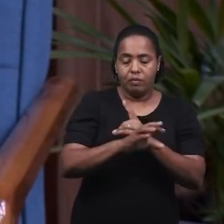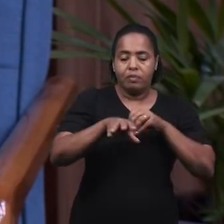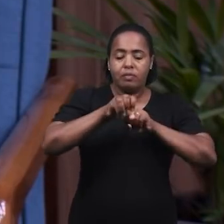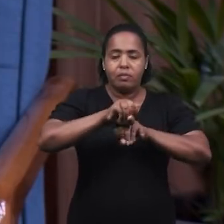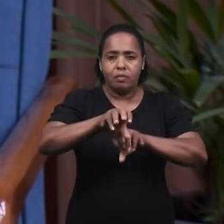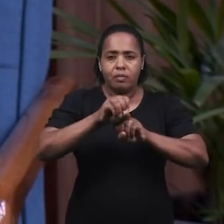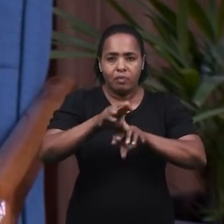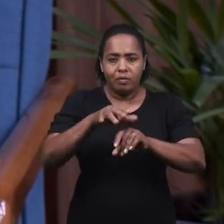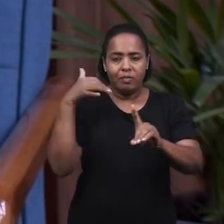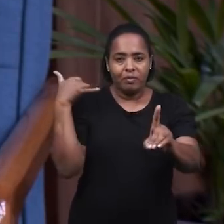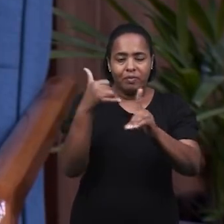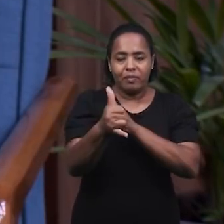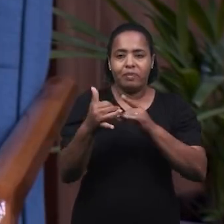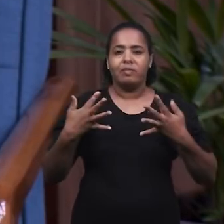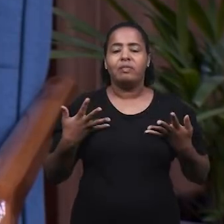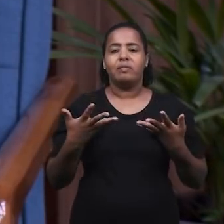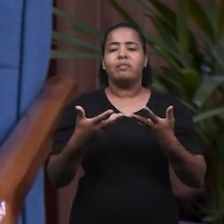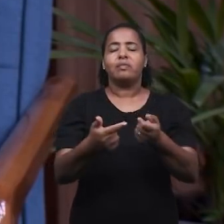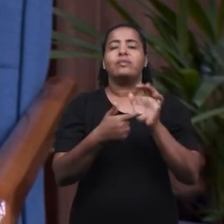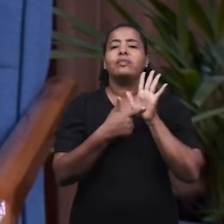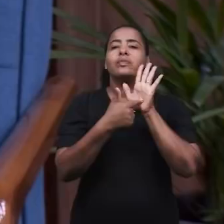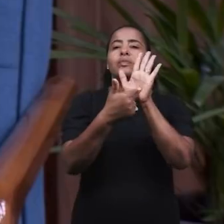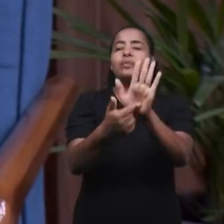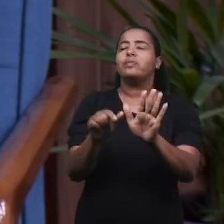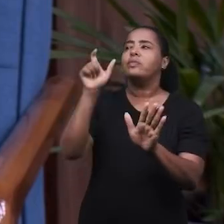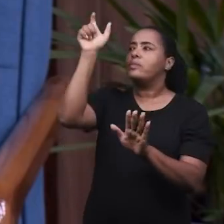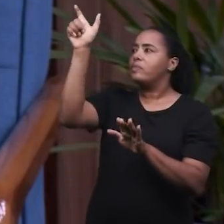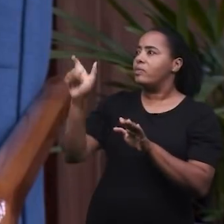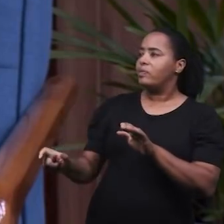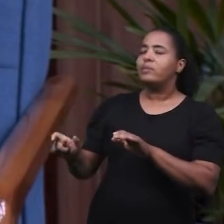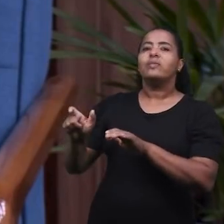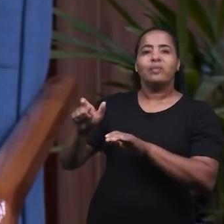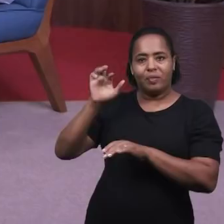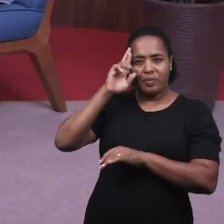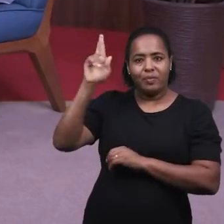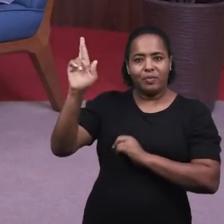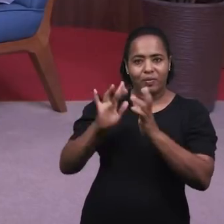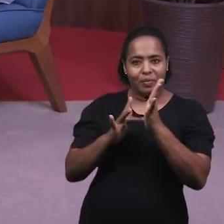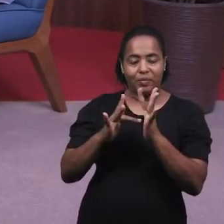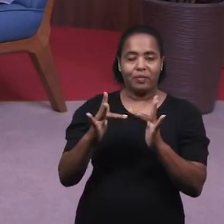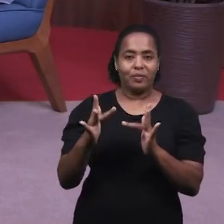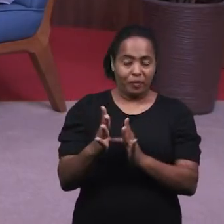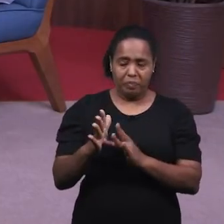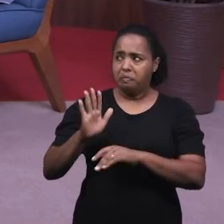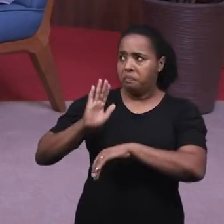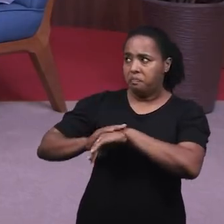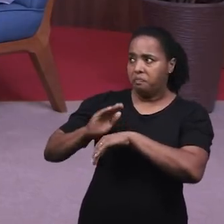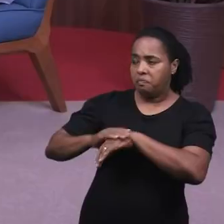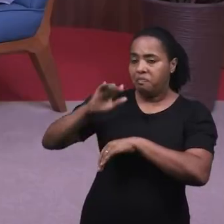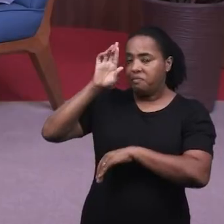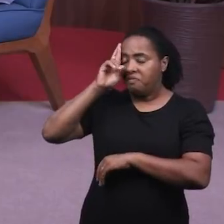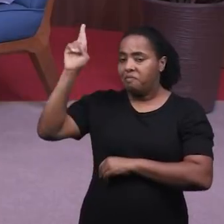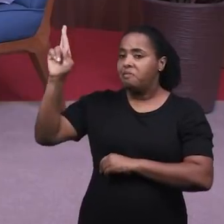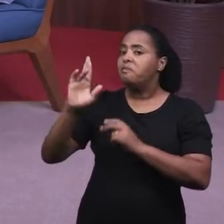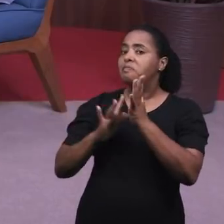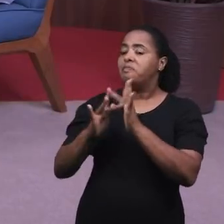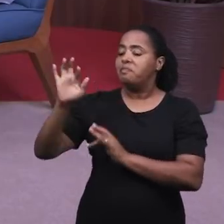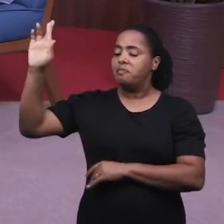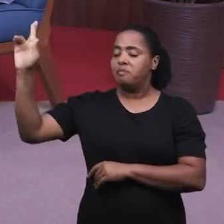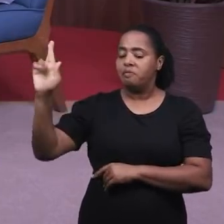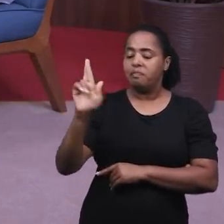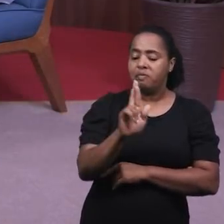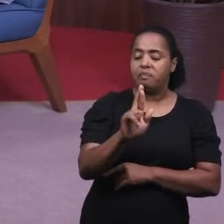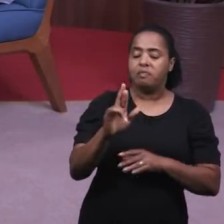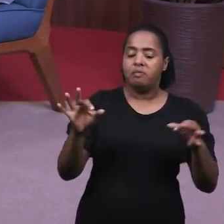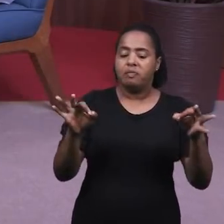aplicação profética maravilhosa, apontando para a pessoa do Senhor Jesus. E Ele, Jesus, veio ao mundo para